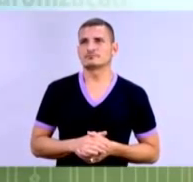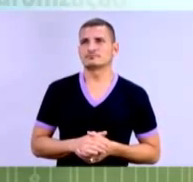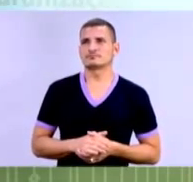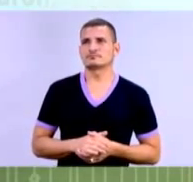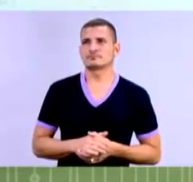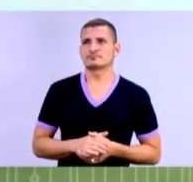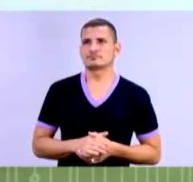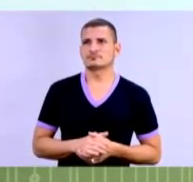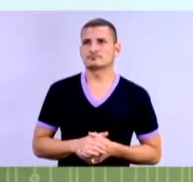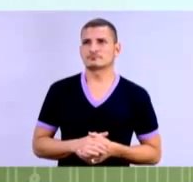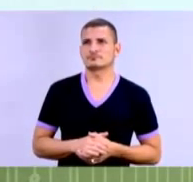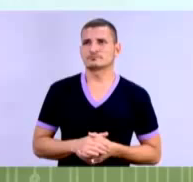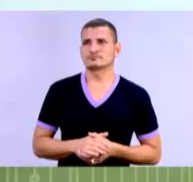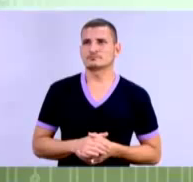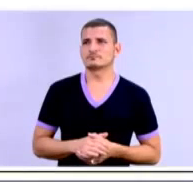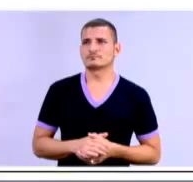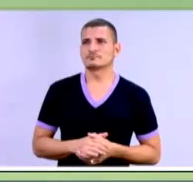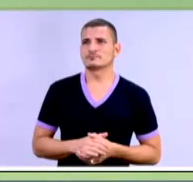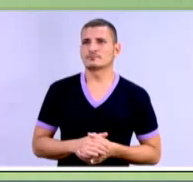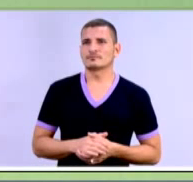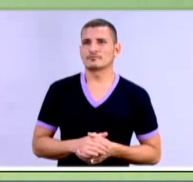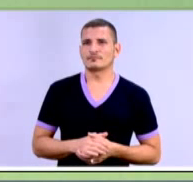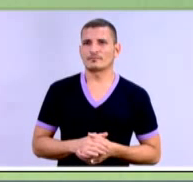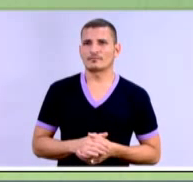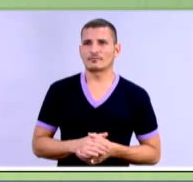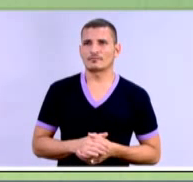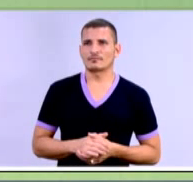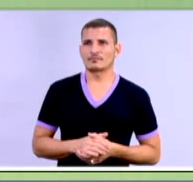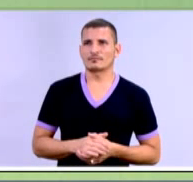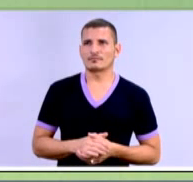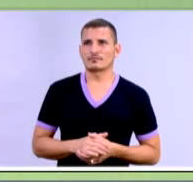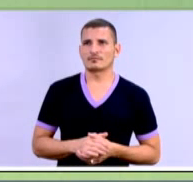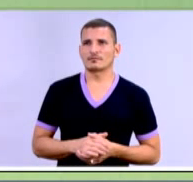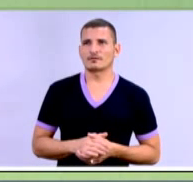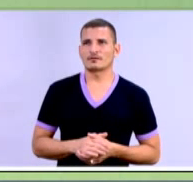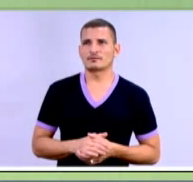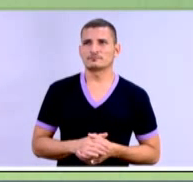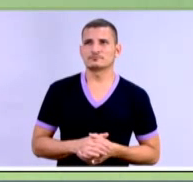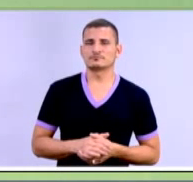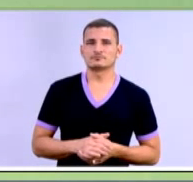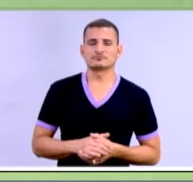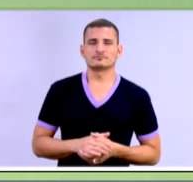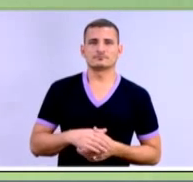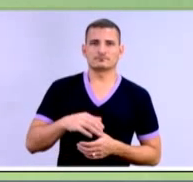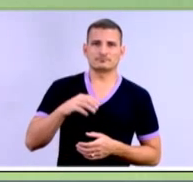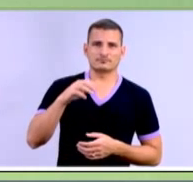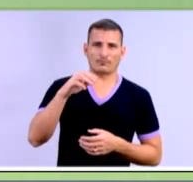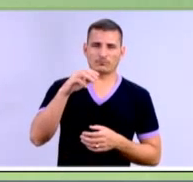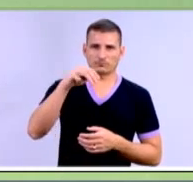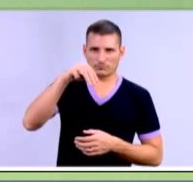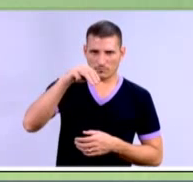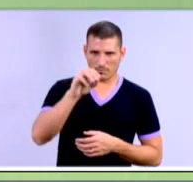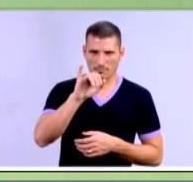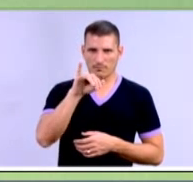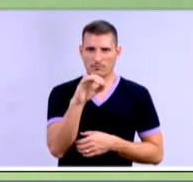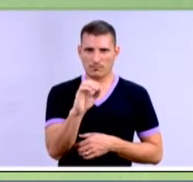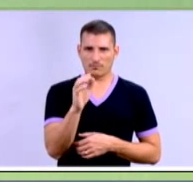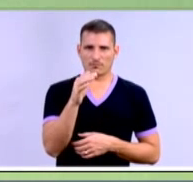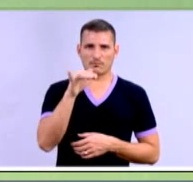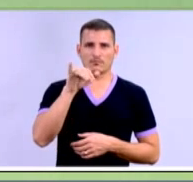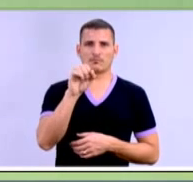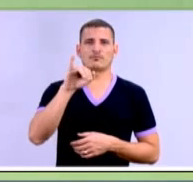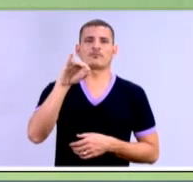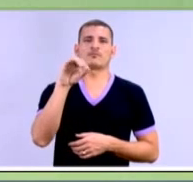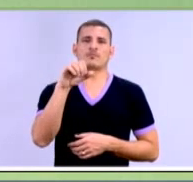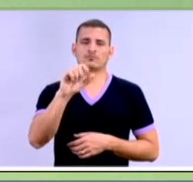vamos continuar então falando aqui dos nossos meios físicos, né? Nós falamos que nós